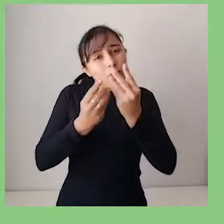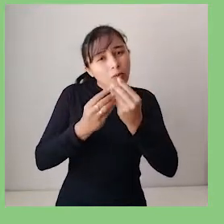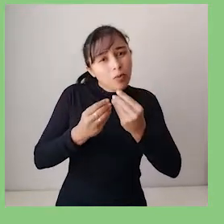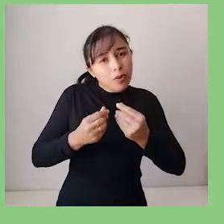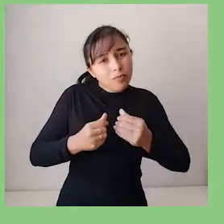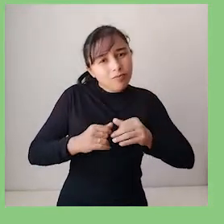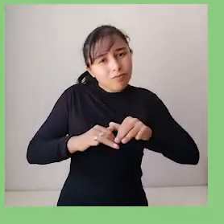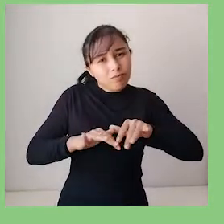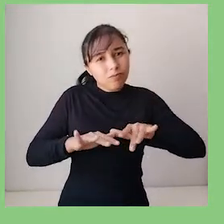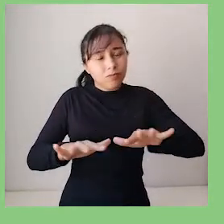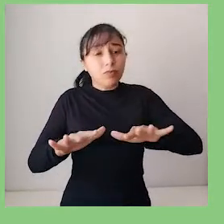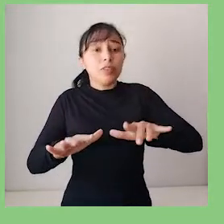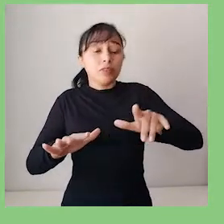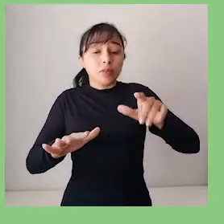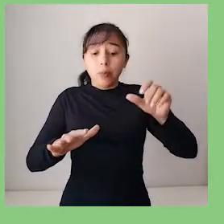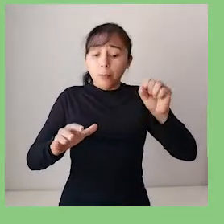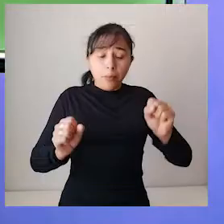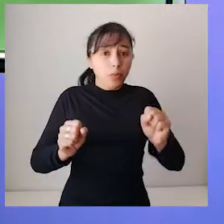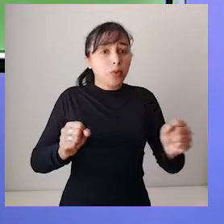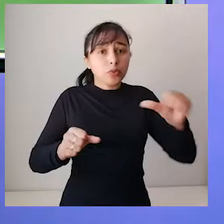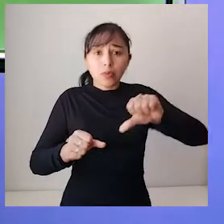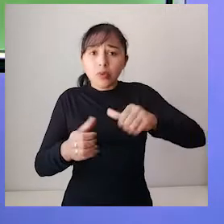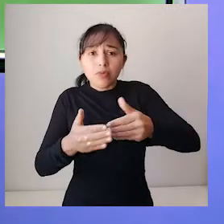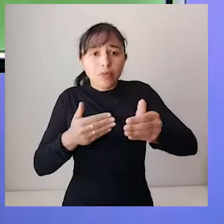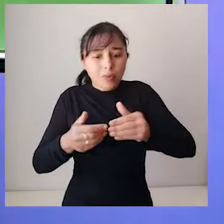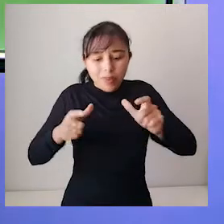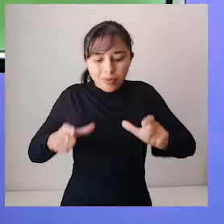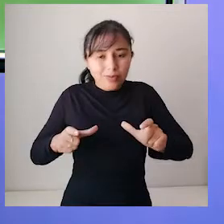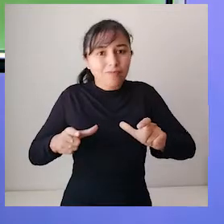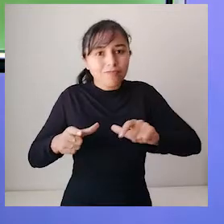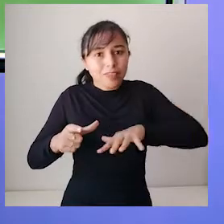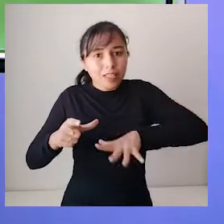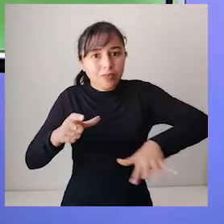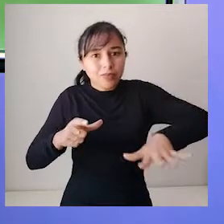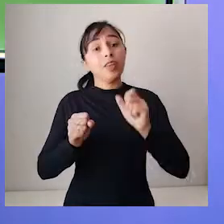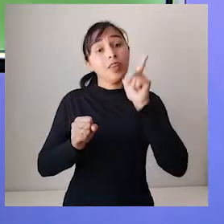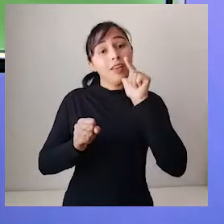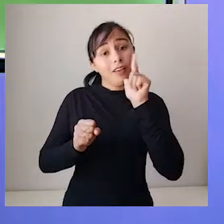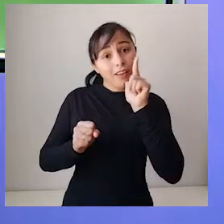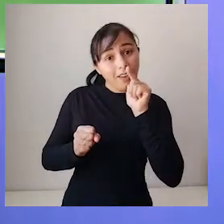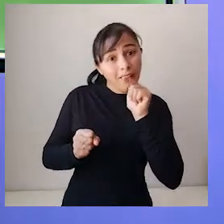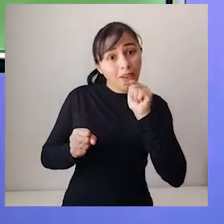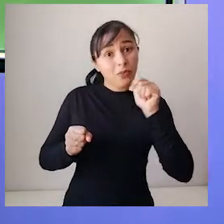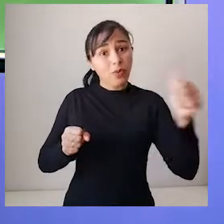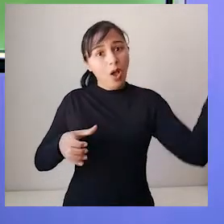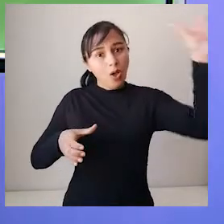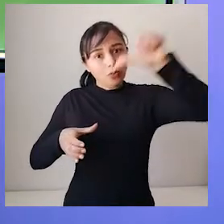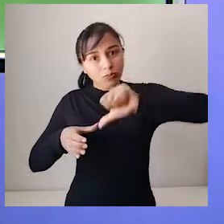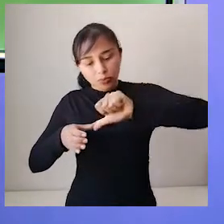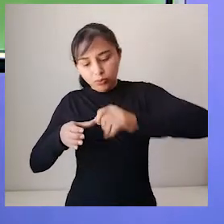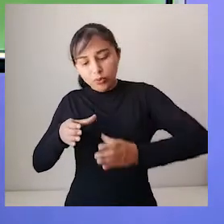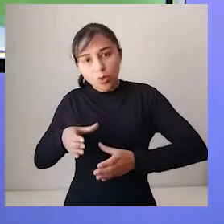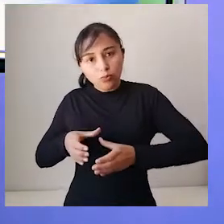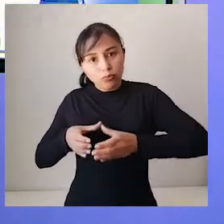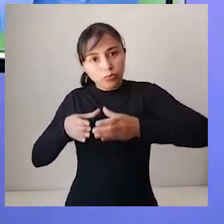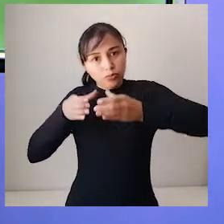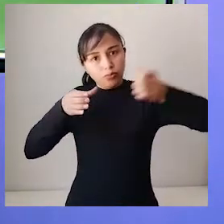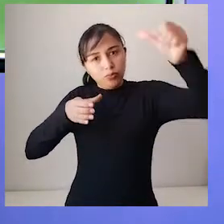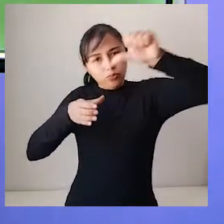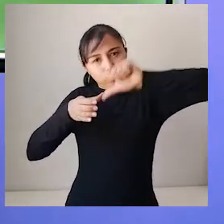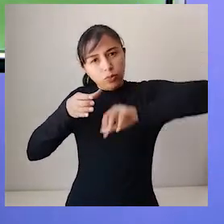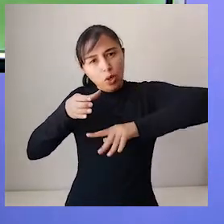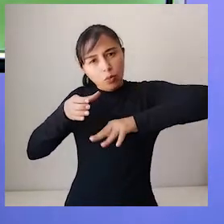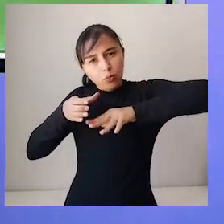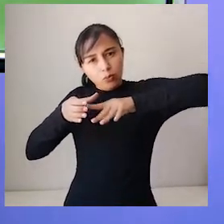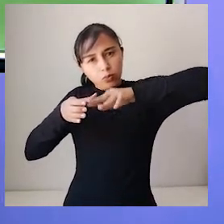em que ele se encontra. Por exemplo, nós podemos colocar a água em garrafas, em